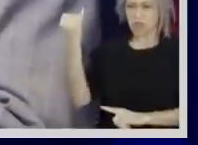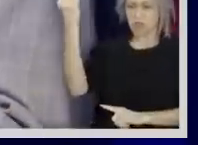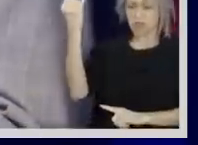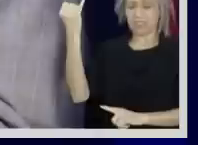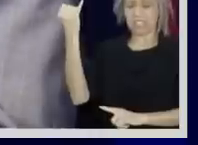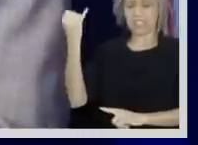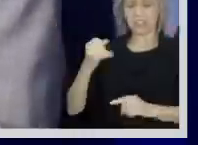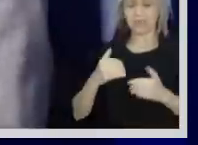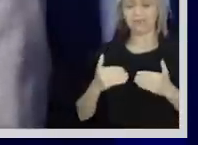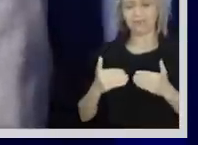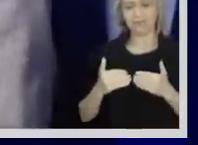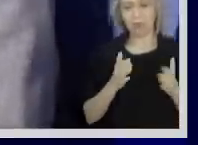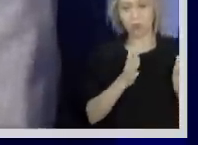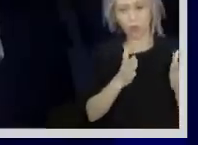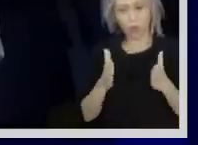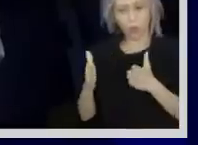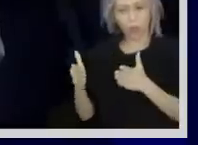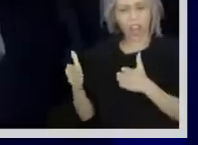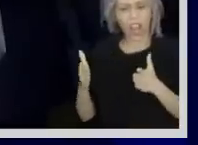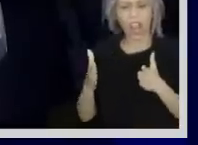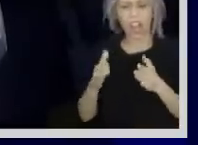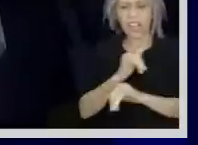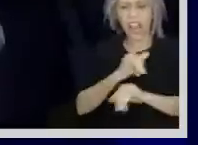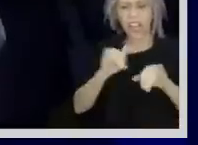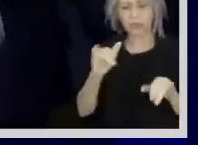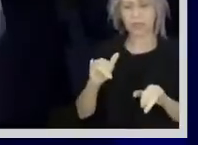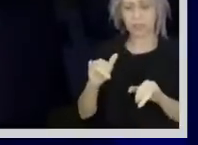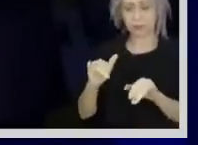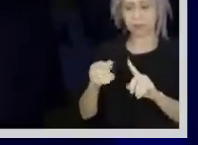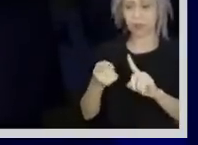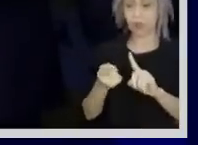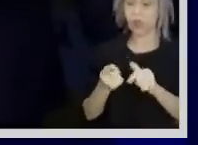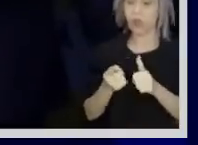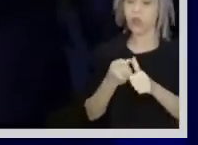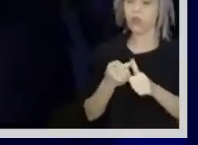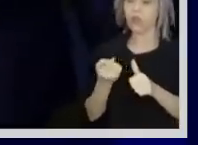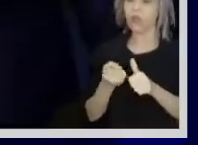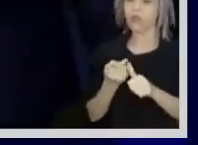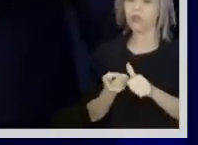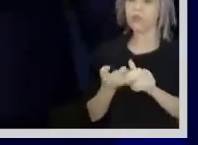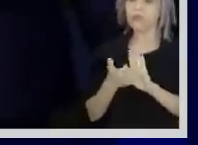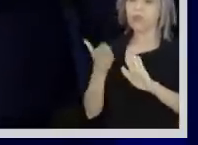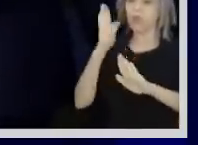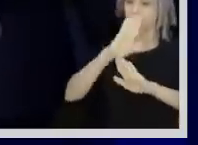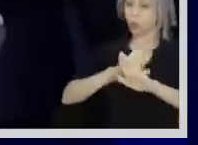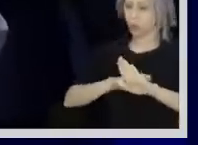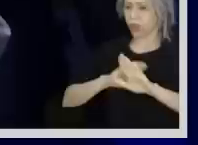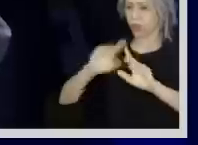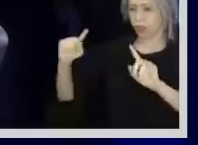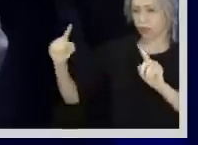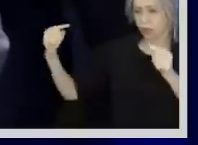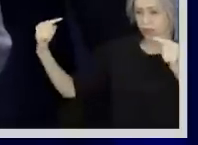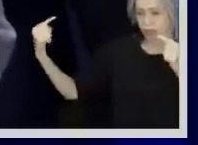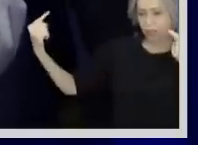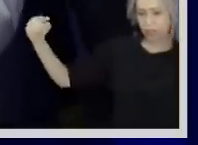vice-presidente de alguém, ou do próprio Lula, ou de alguém que ele indique, provavelmente Fernando Haddad. Então, esses são os dois caminhos possíveis.